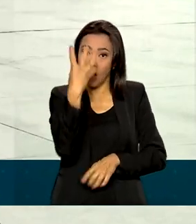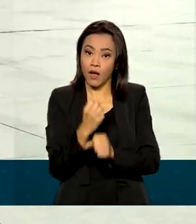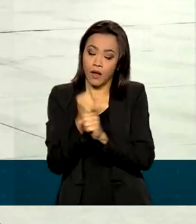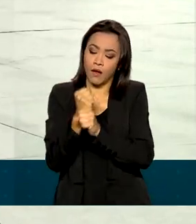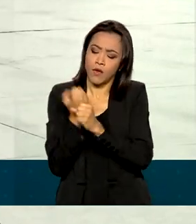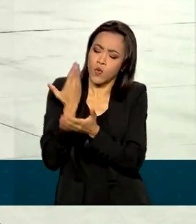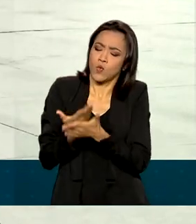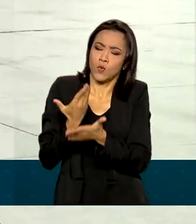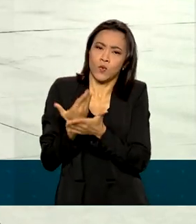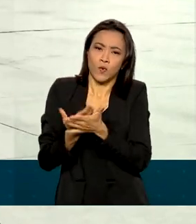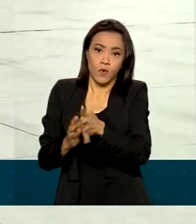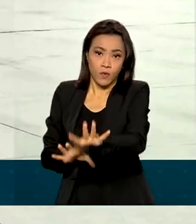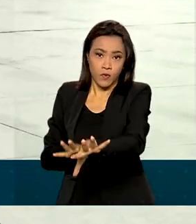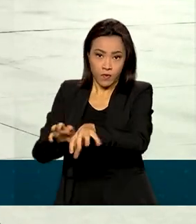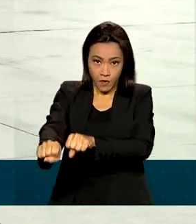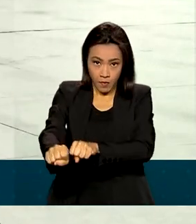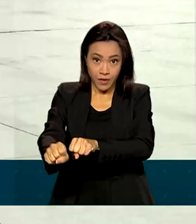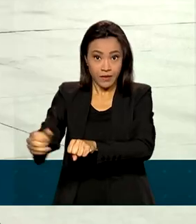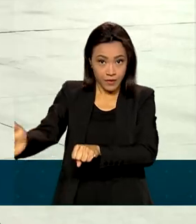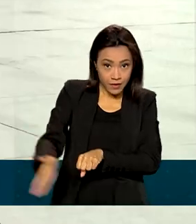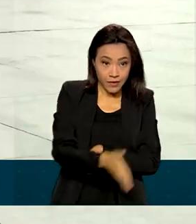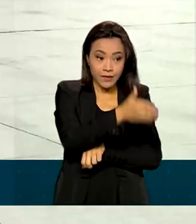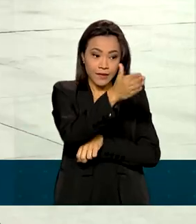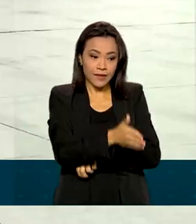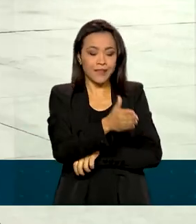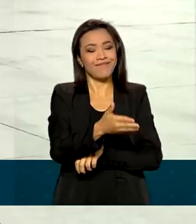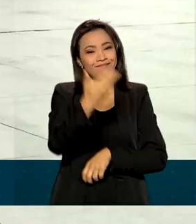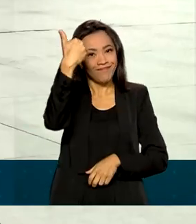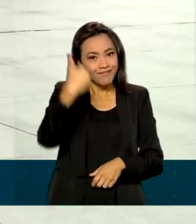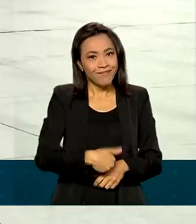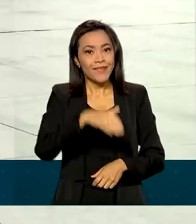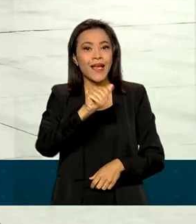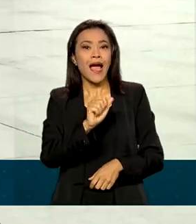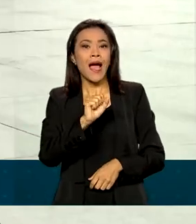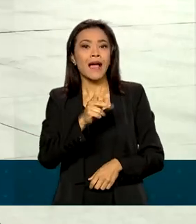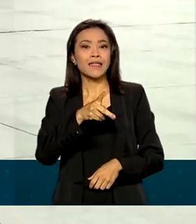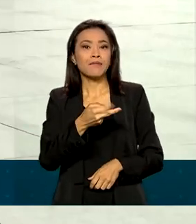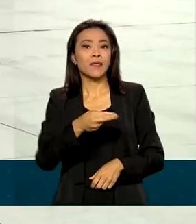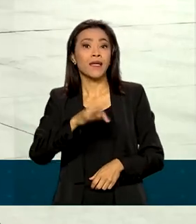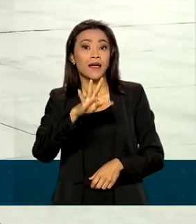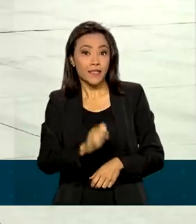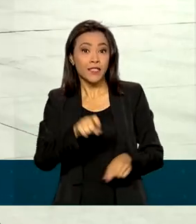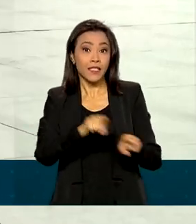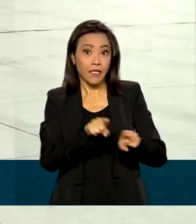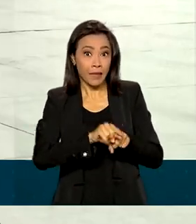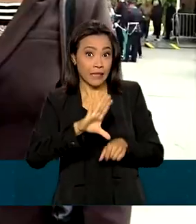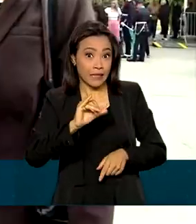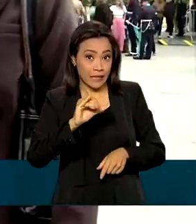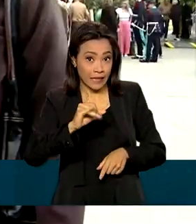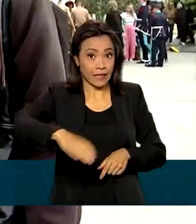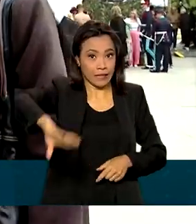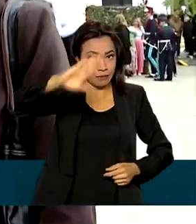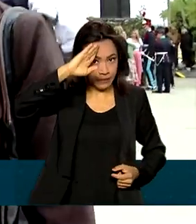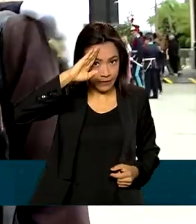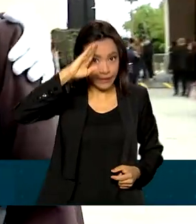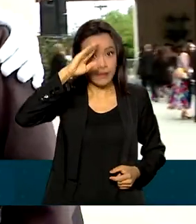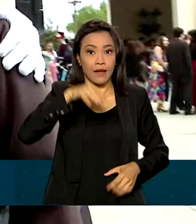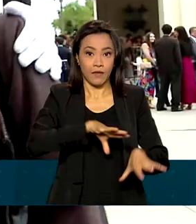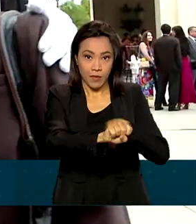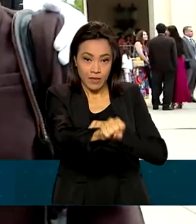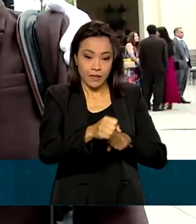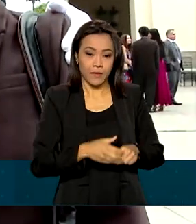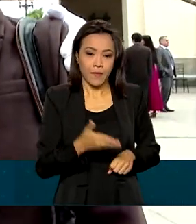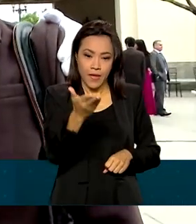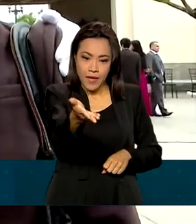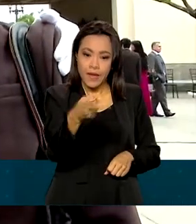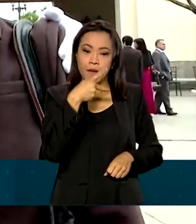formação aqui na AMAN e saem aspirantes oficiais e graduados em ciências militares. Alan seguiu os